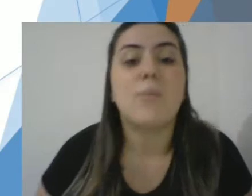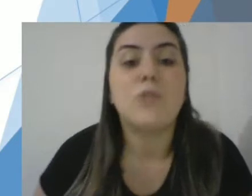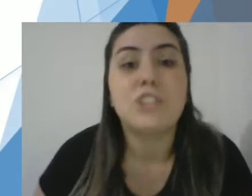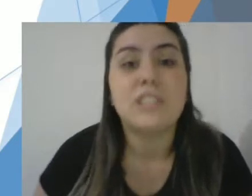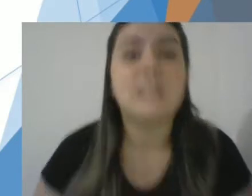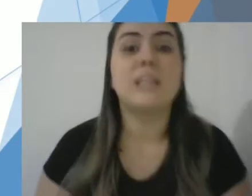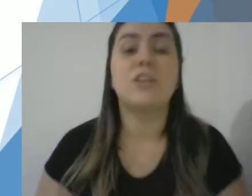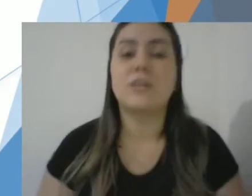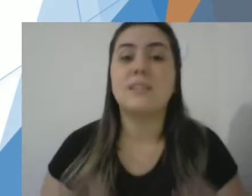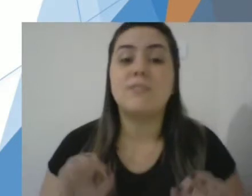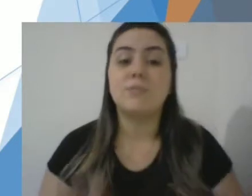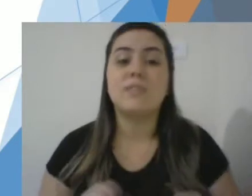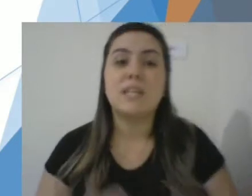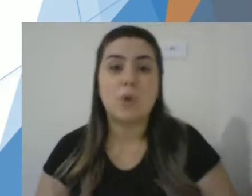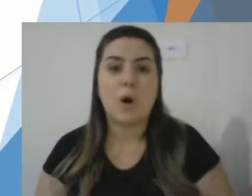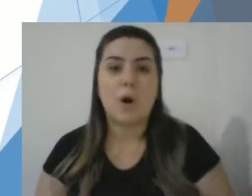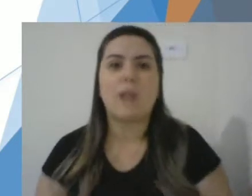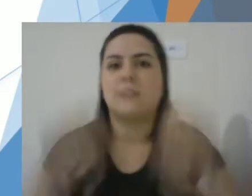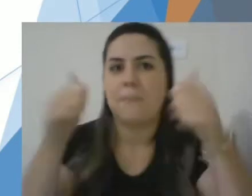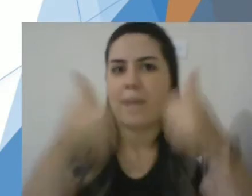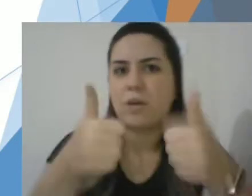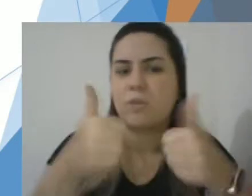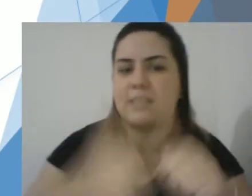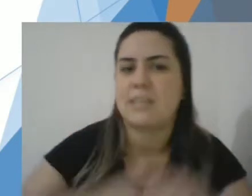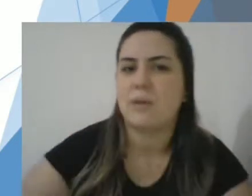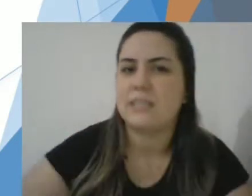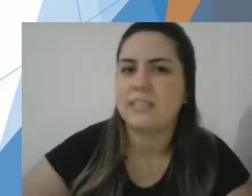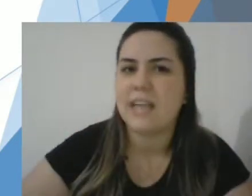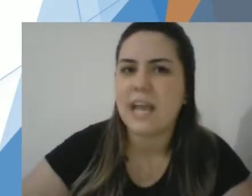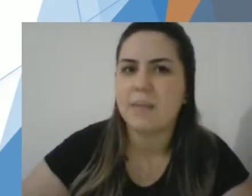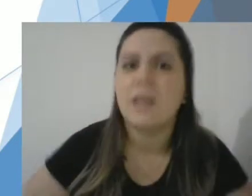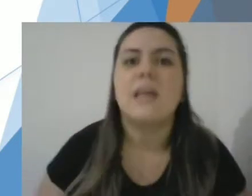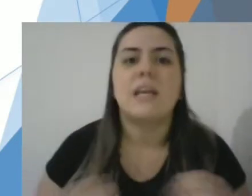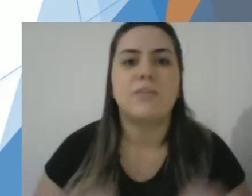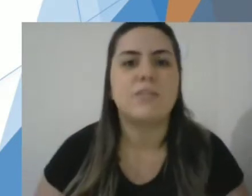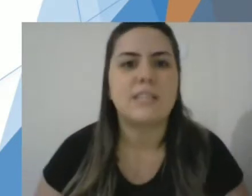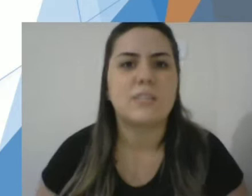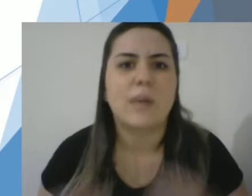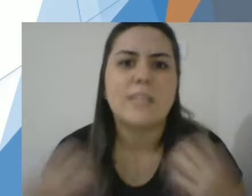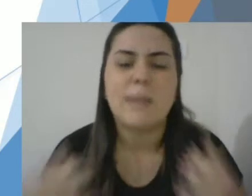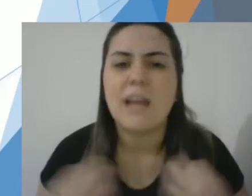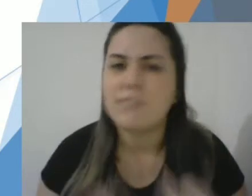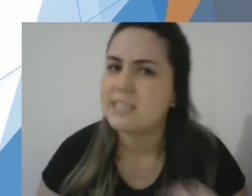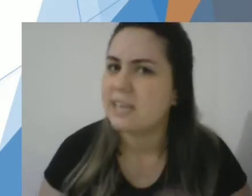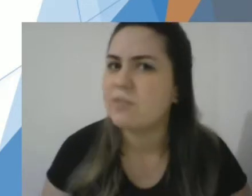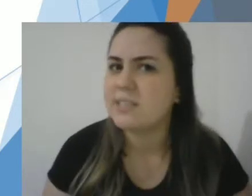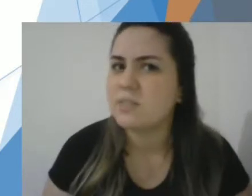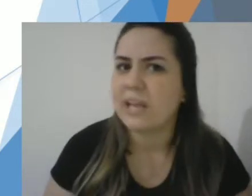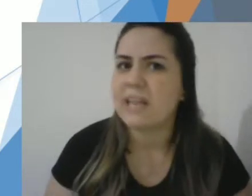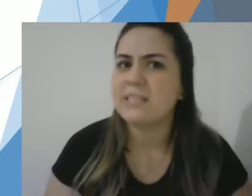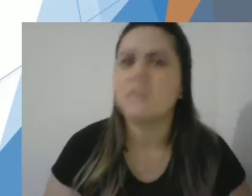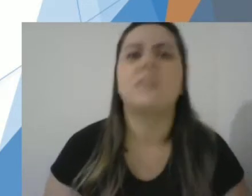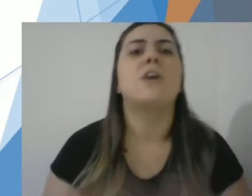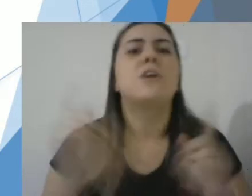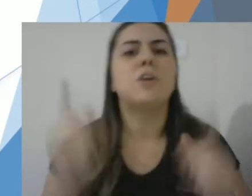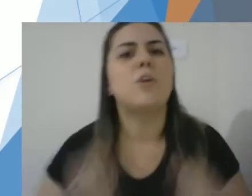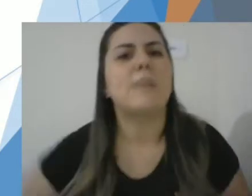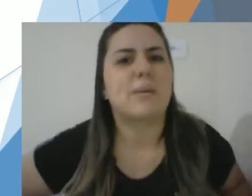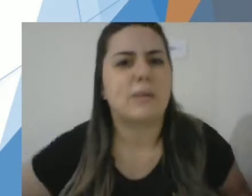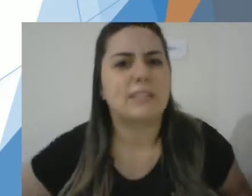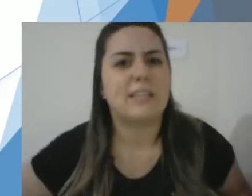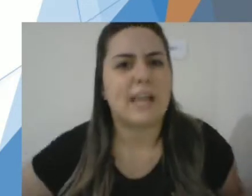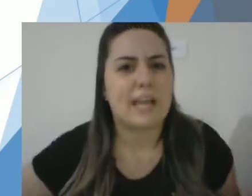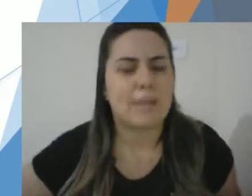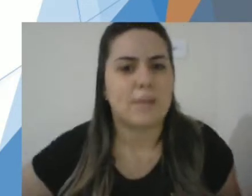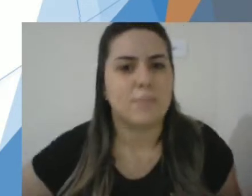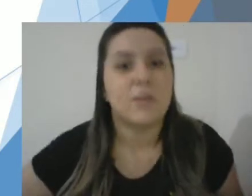A mochila que nós levamos na escola também começa com a letrinha M. E vocês, quais palavras será que vocês conhecem que começa